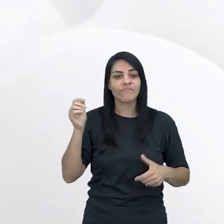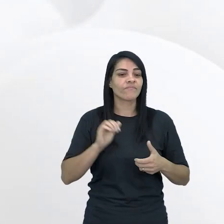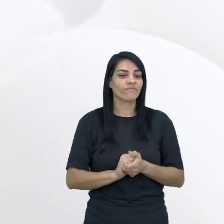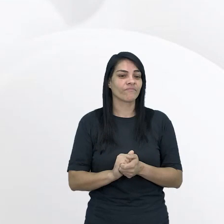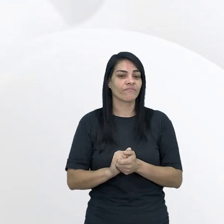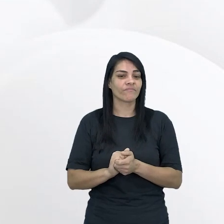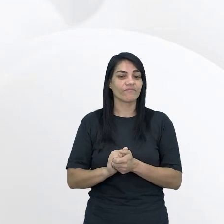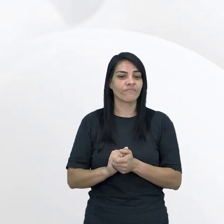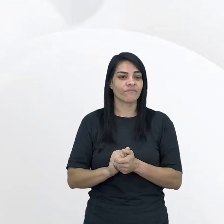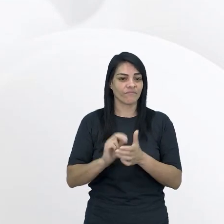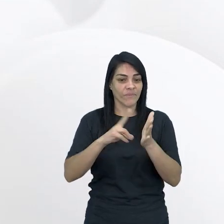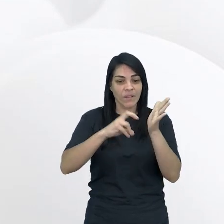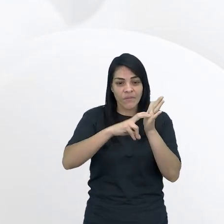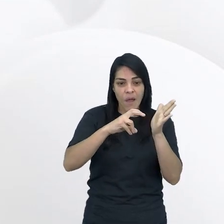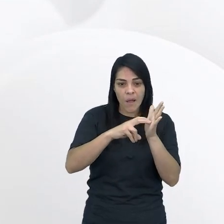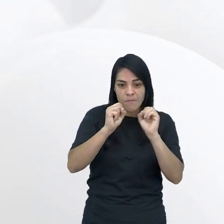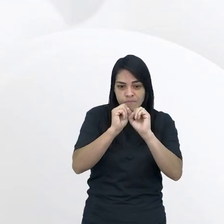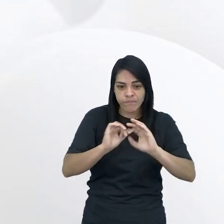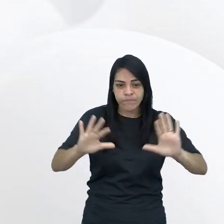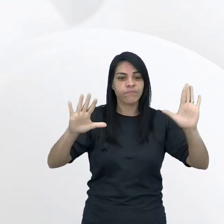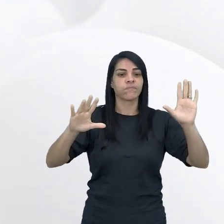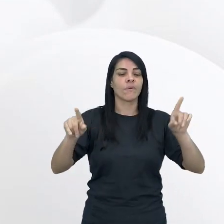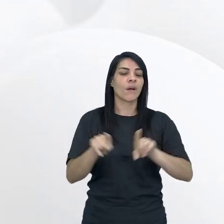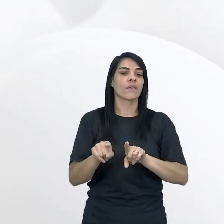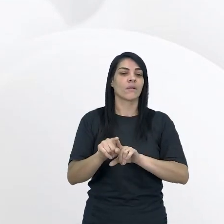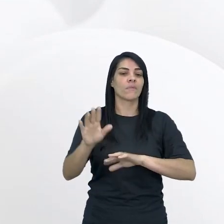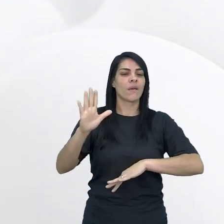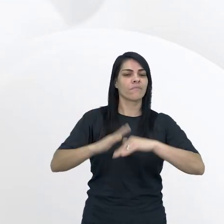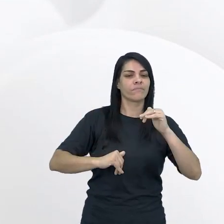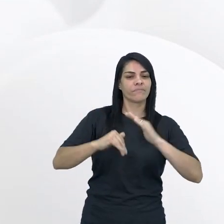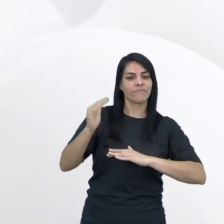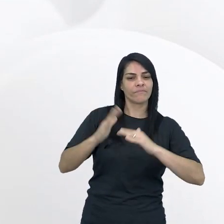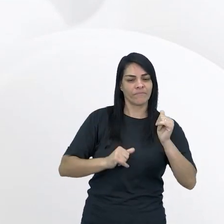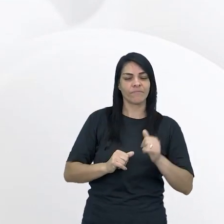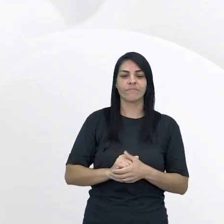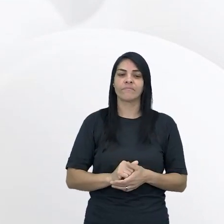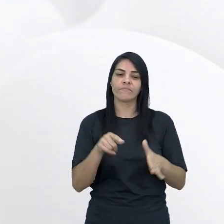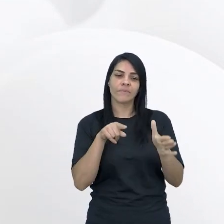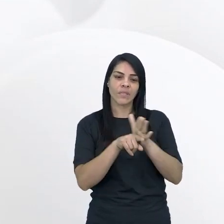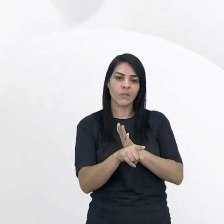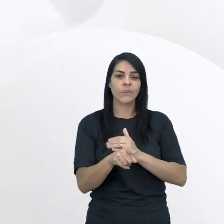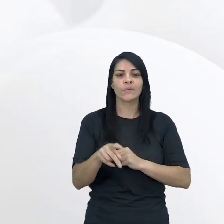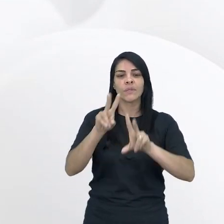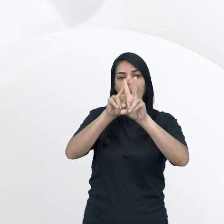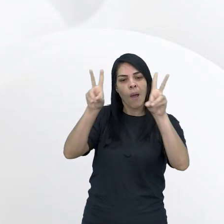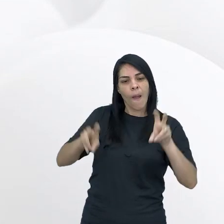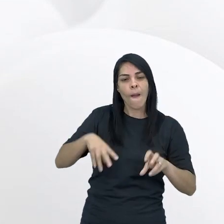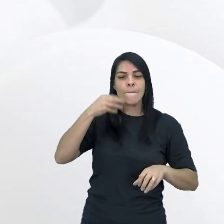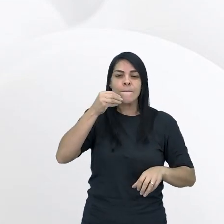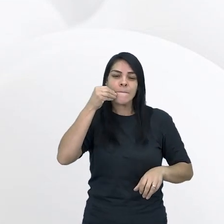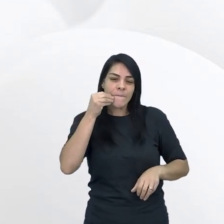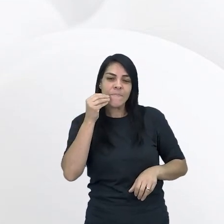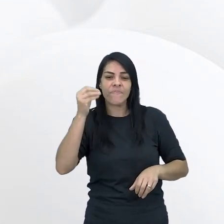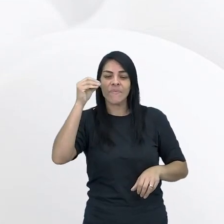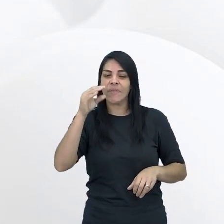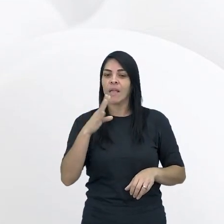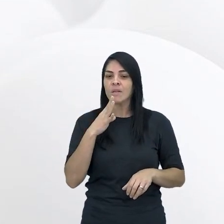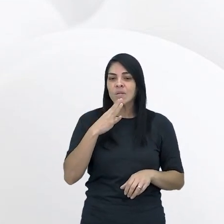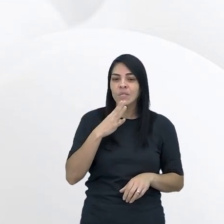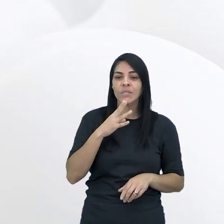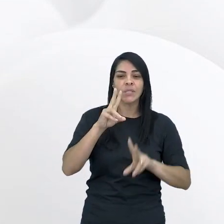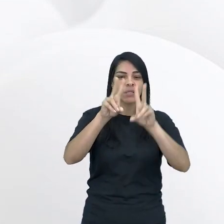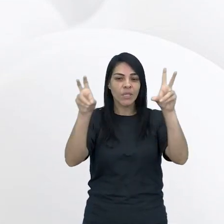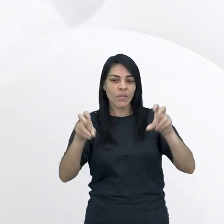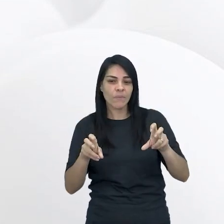Ampliação de vocabulário e aprimoramento das competências. Perguntar sobre experiências e conhecimentos prévios sobre a temática